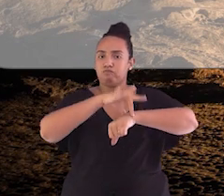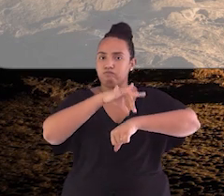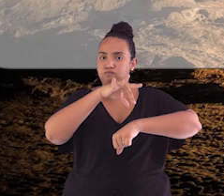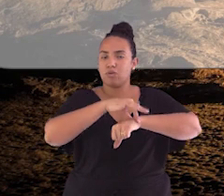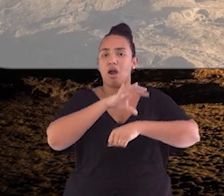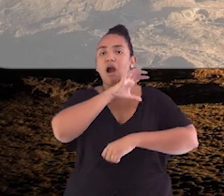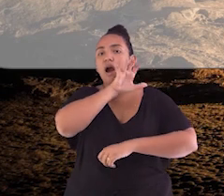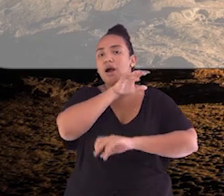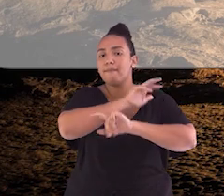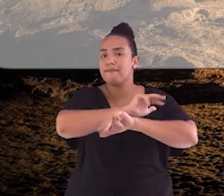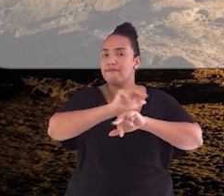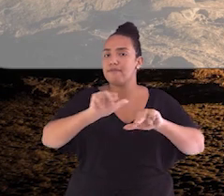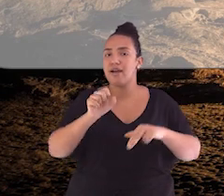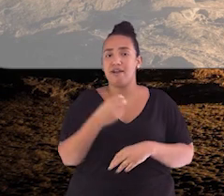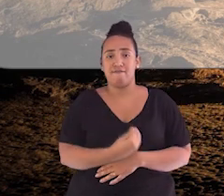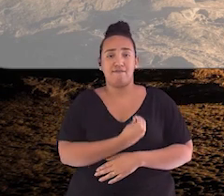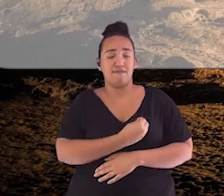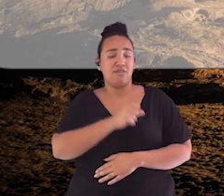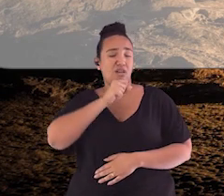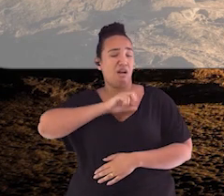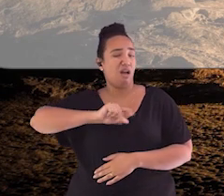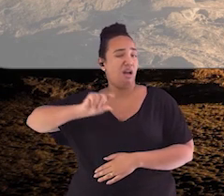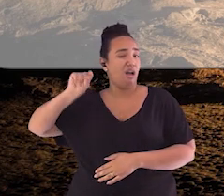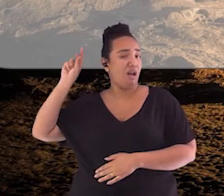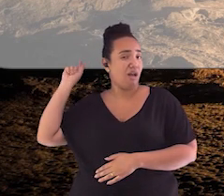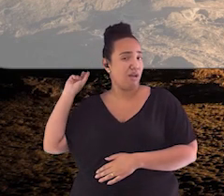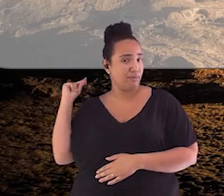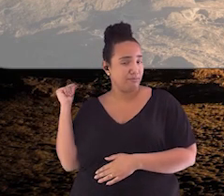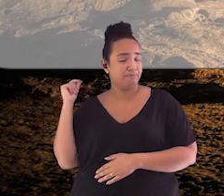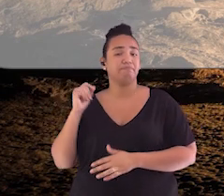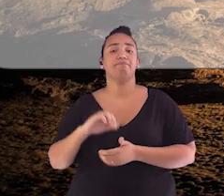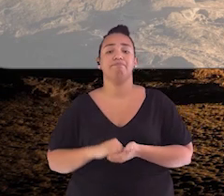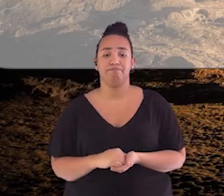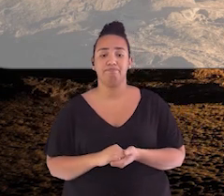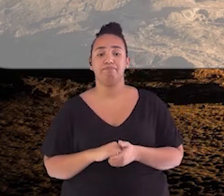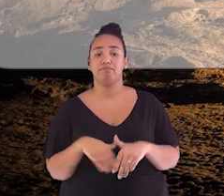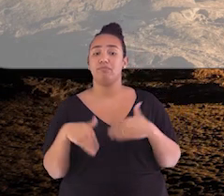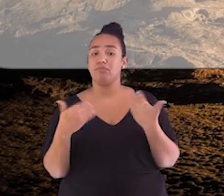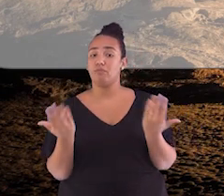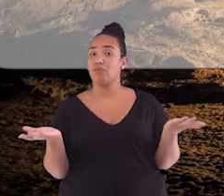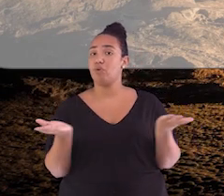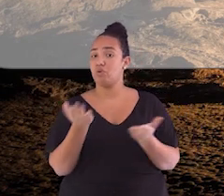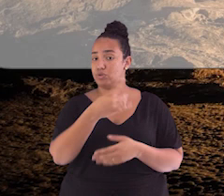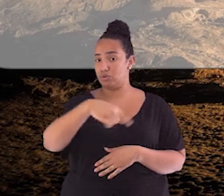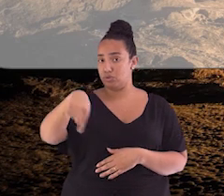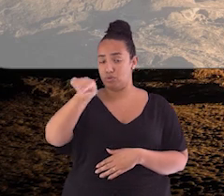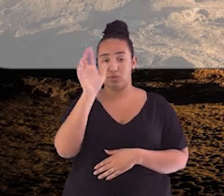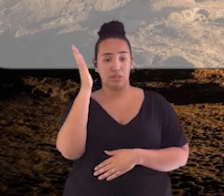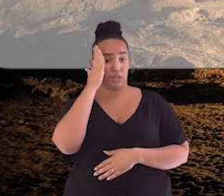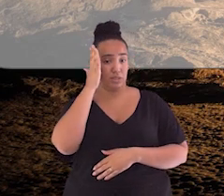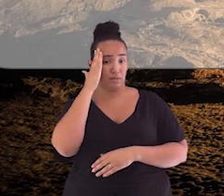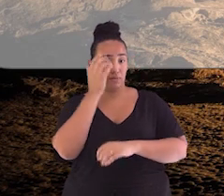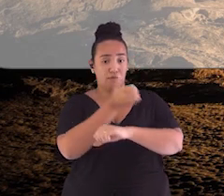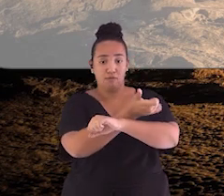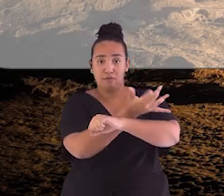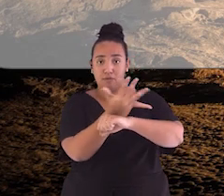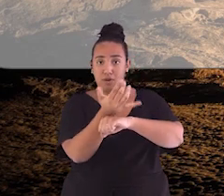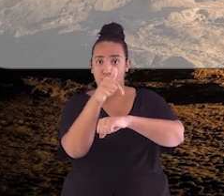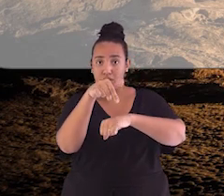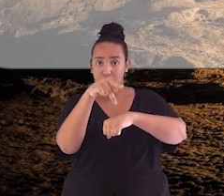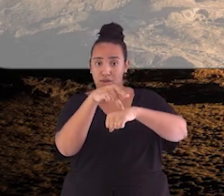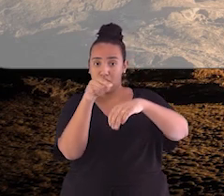que viveram há mais de 1 milhão de anos atrás. Podemos considerar que a flora cavernícola pode